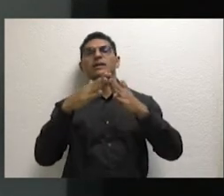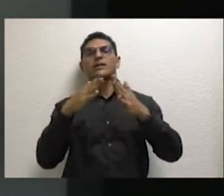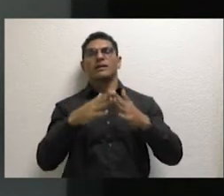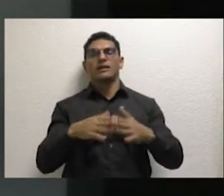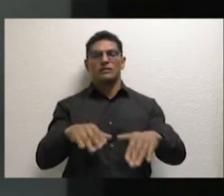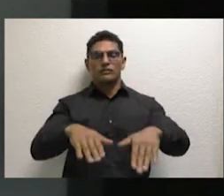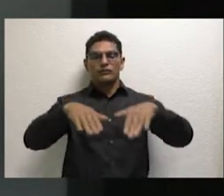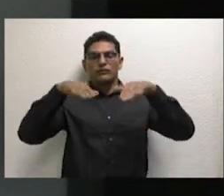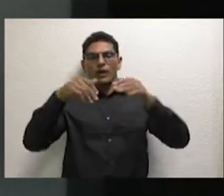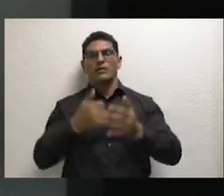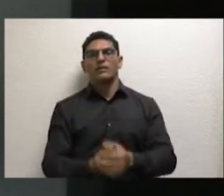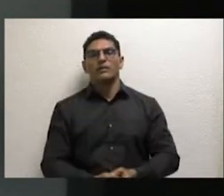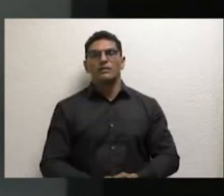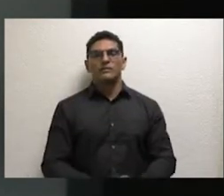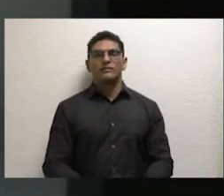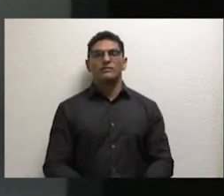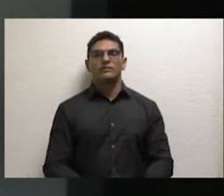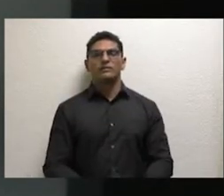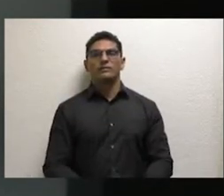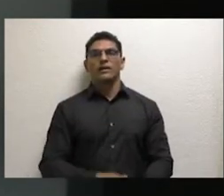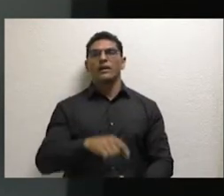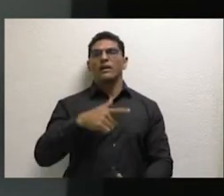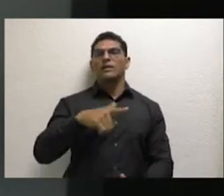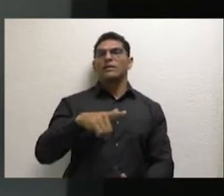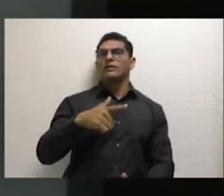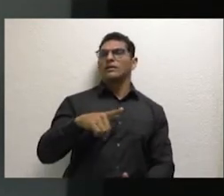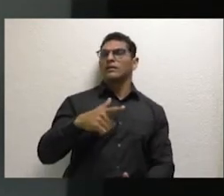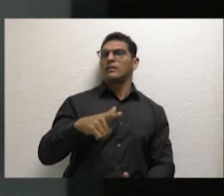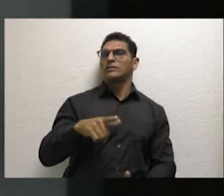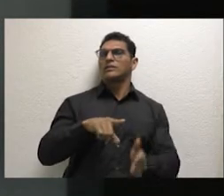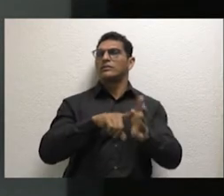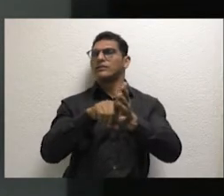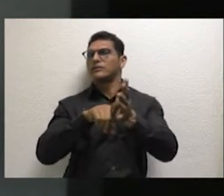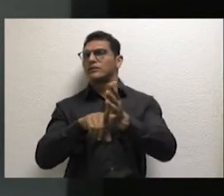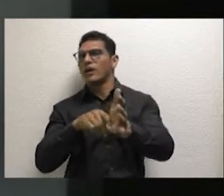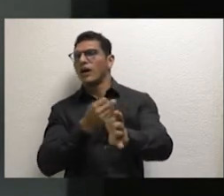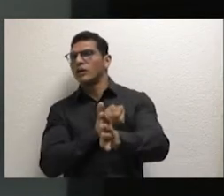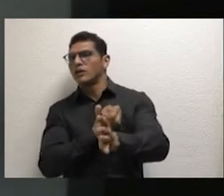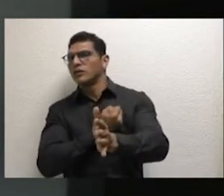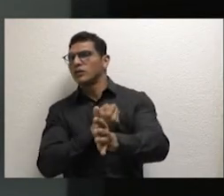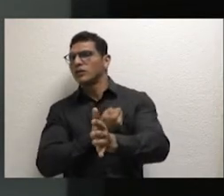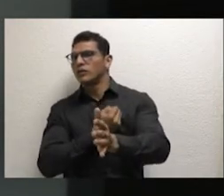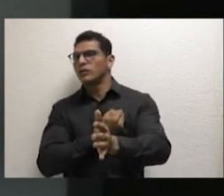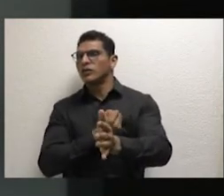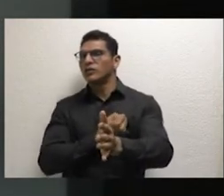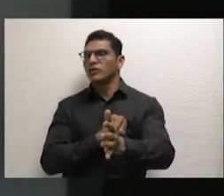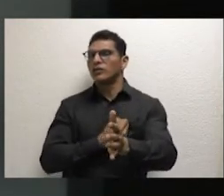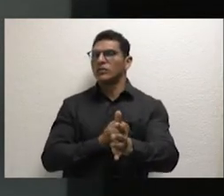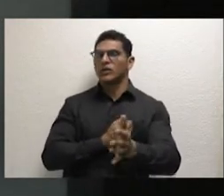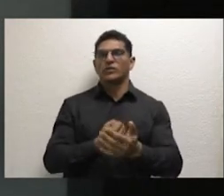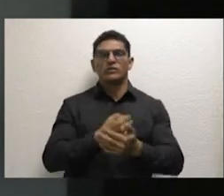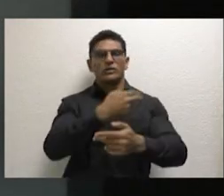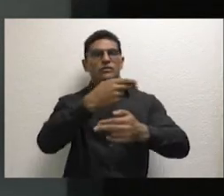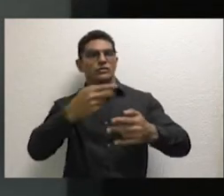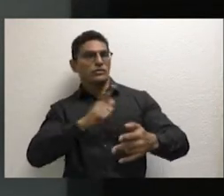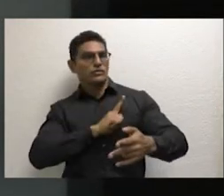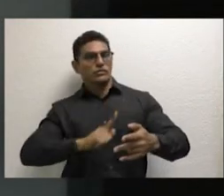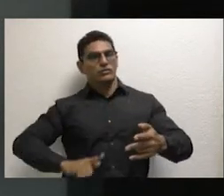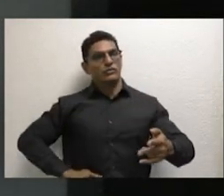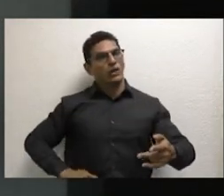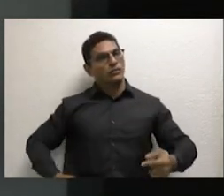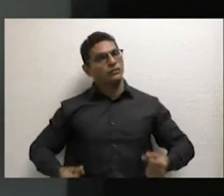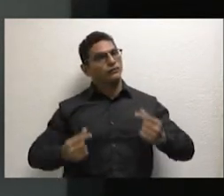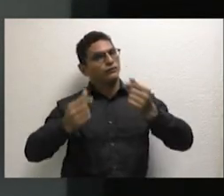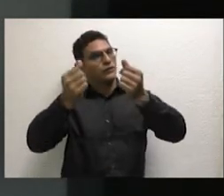parlamento estadual não tem acesso aos números da dívida do estado do amazonas nós